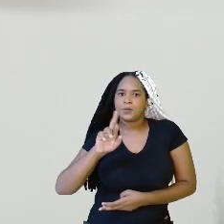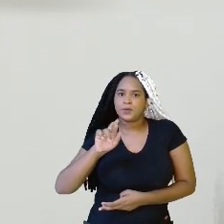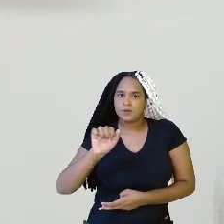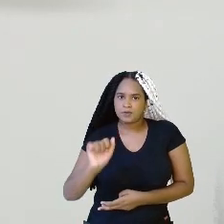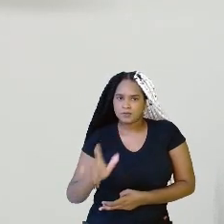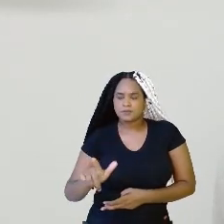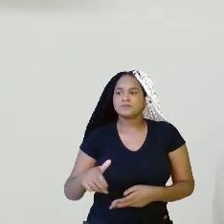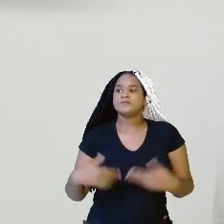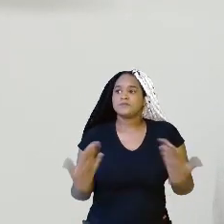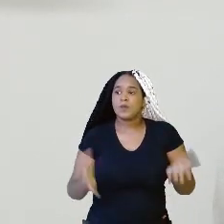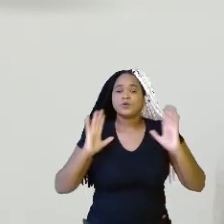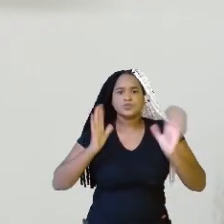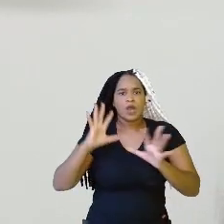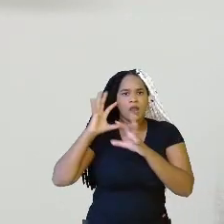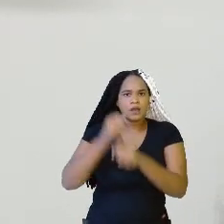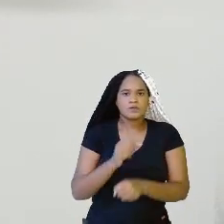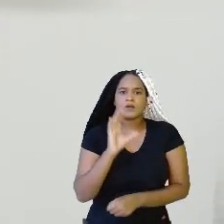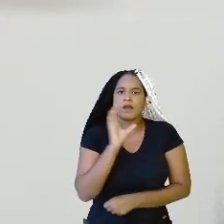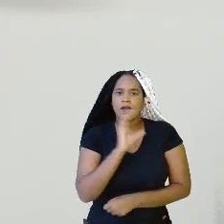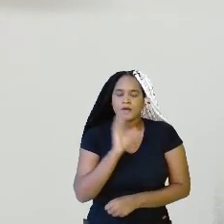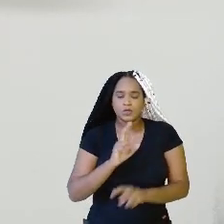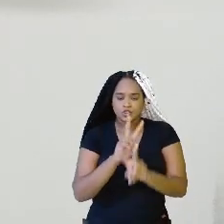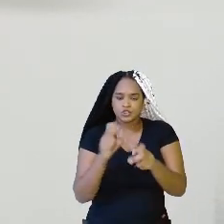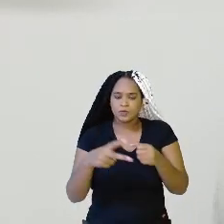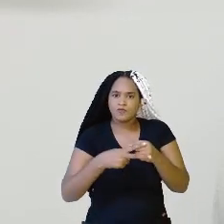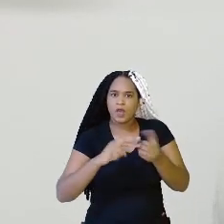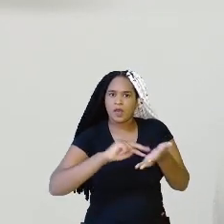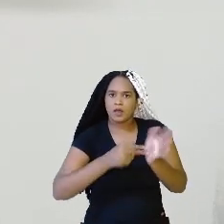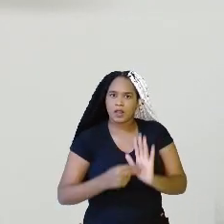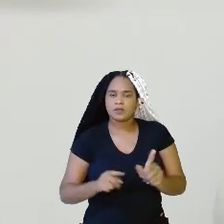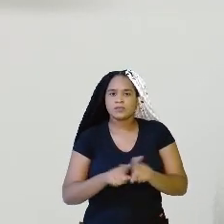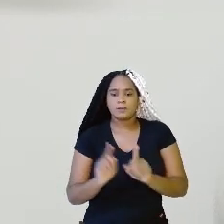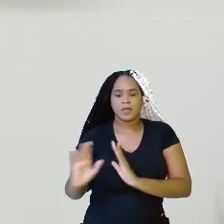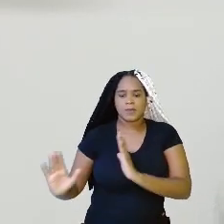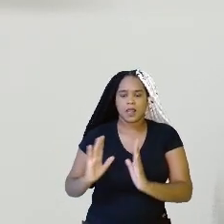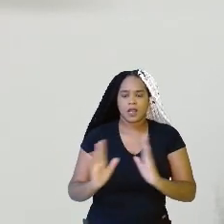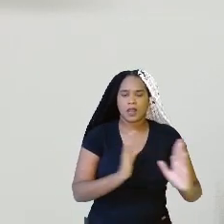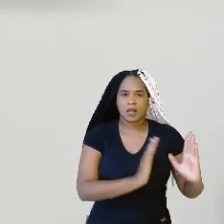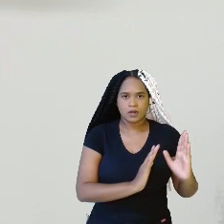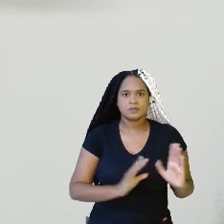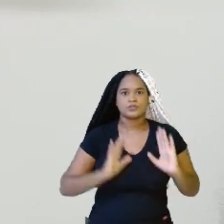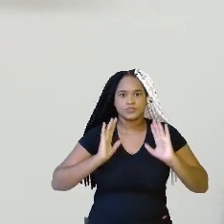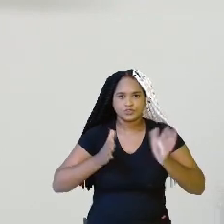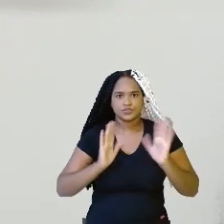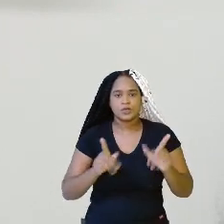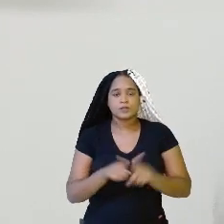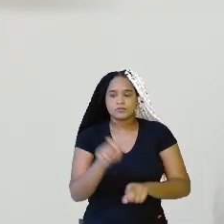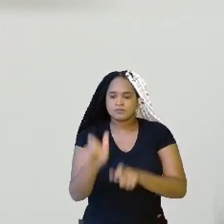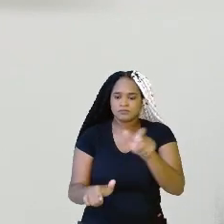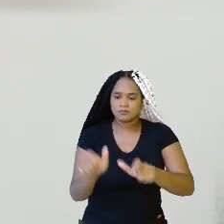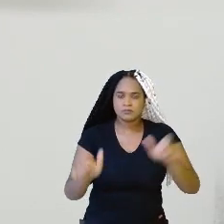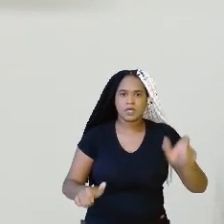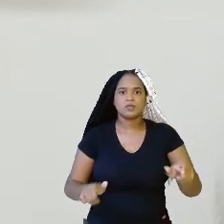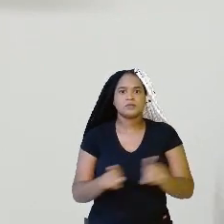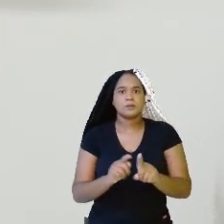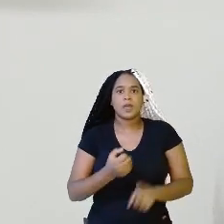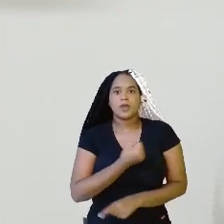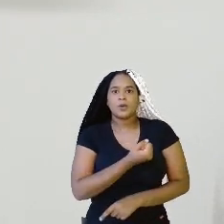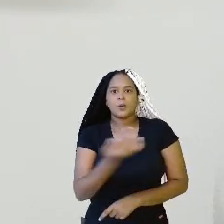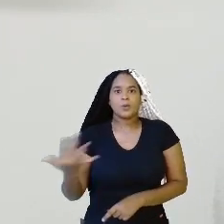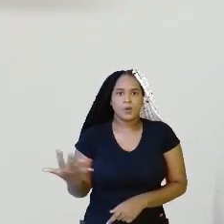Já demos uma revisãozinha rápida sobre o que é verbo, os tempos verbais, as pessoas, o